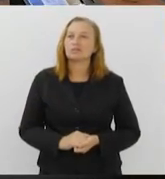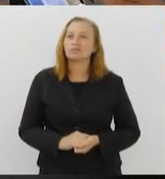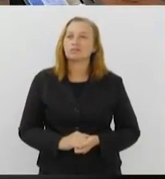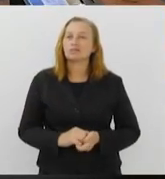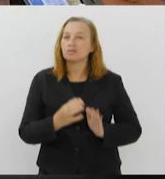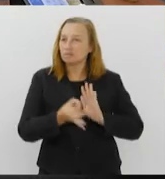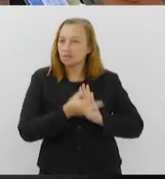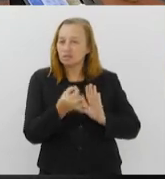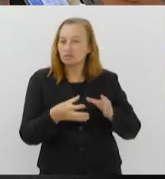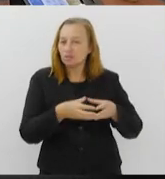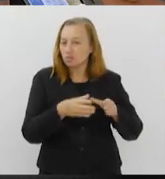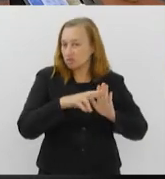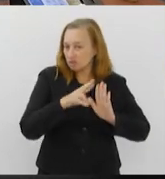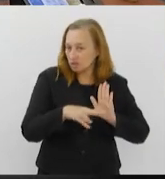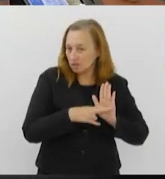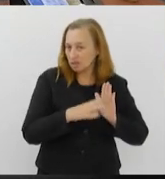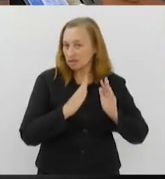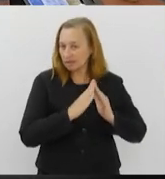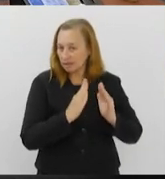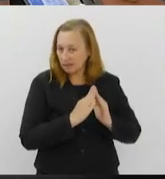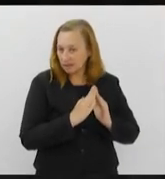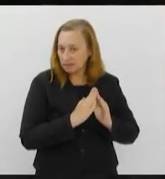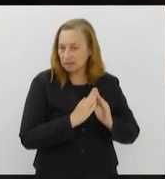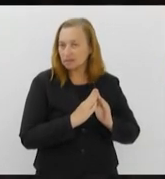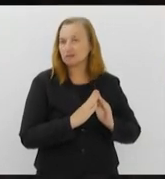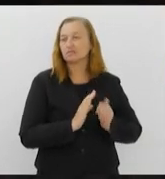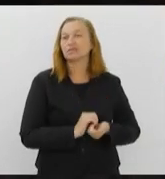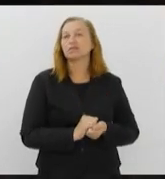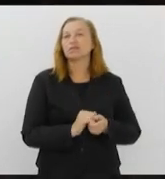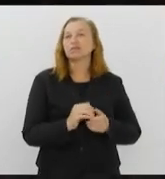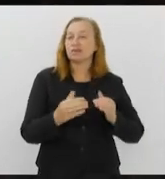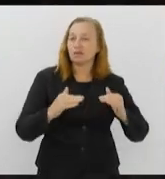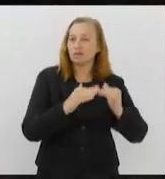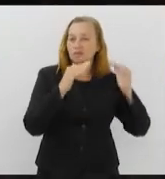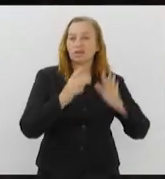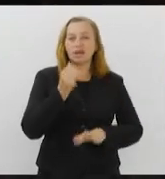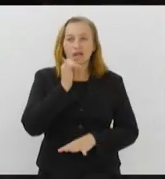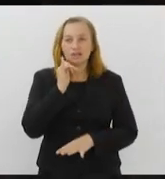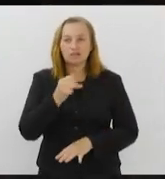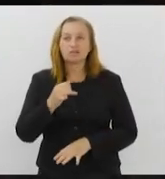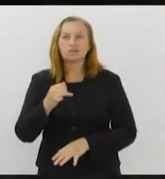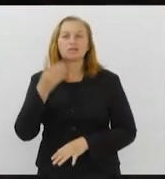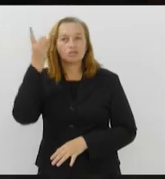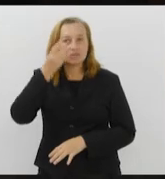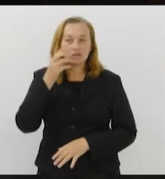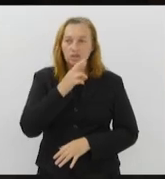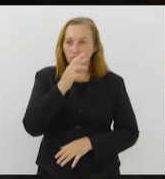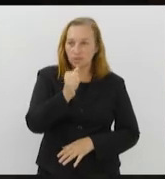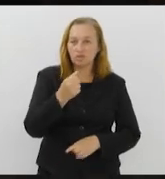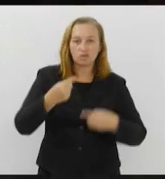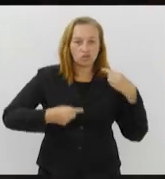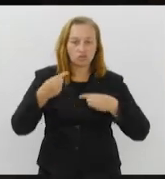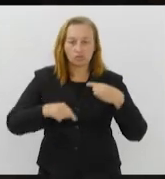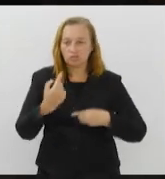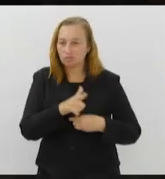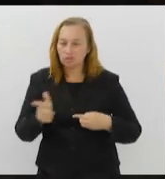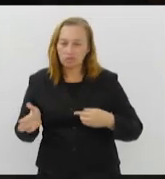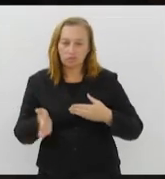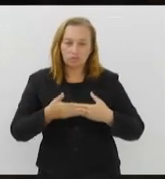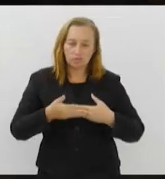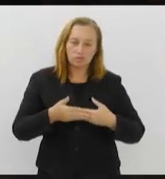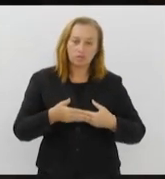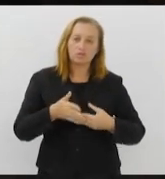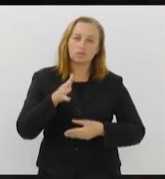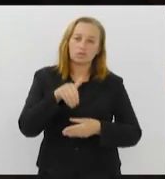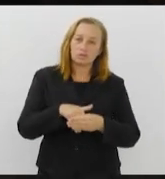Pareceres da Comissão de Normas Internas e Proposições Externas, favorável. Relator, deputado Rodrigo Mori. Em discussão, não havendo quem queira discutir,